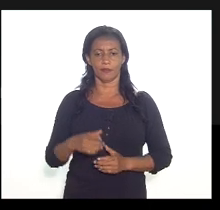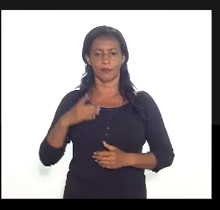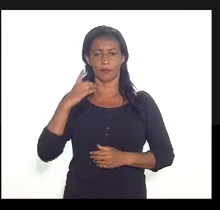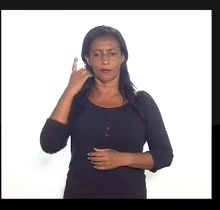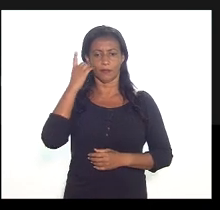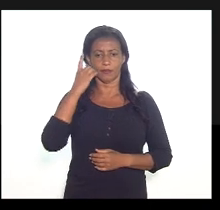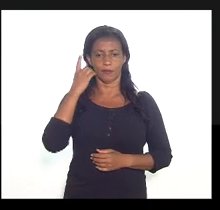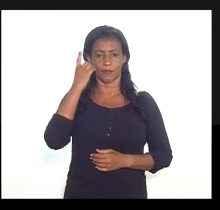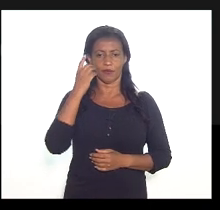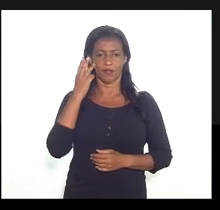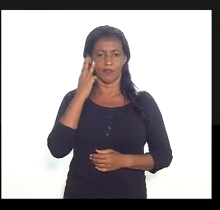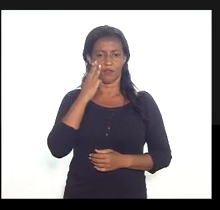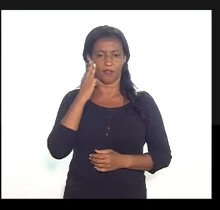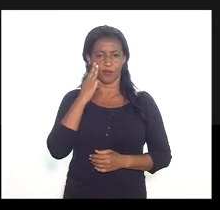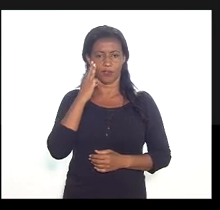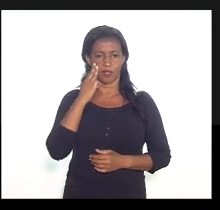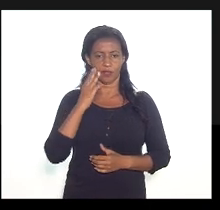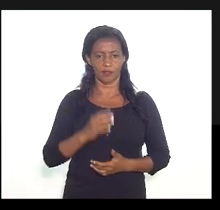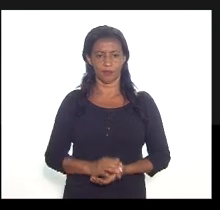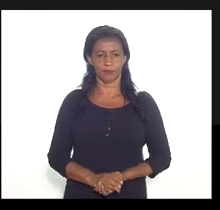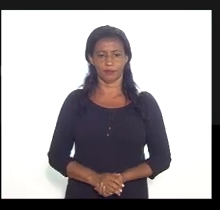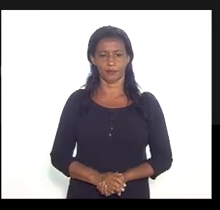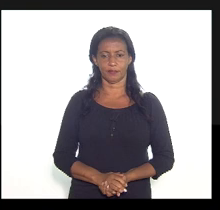Deputado Valdec Carneiro.